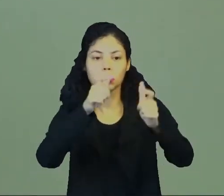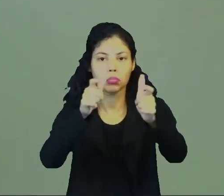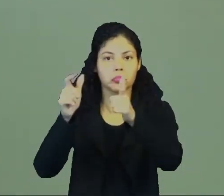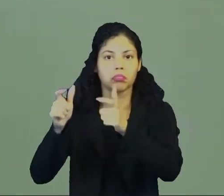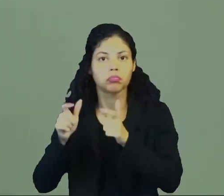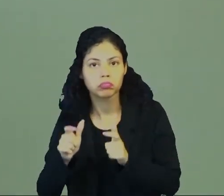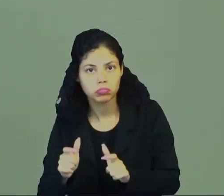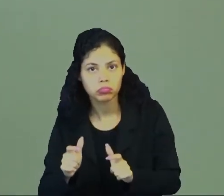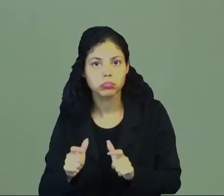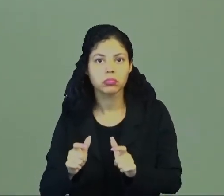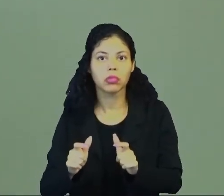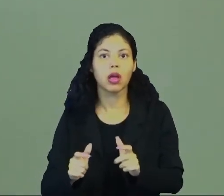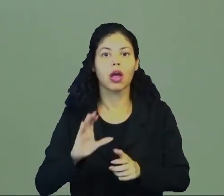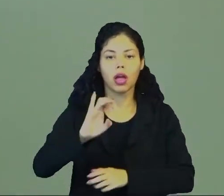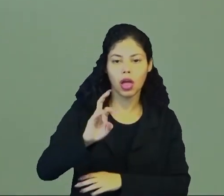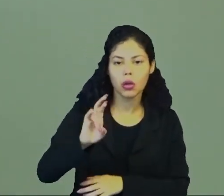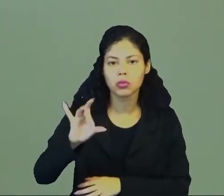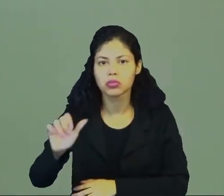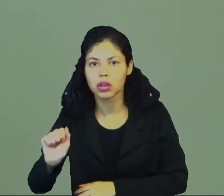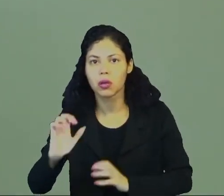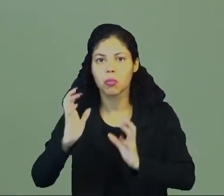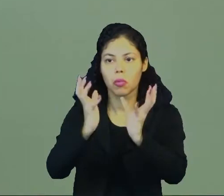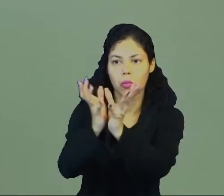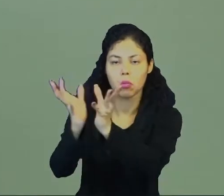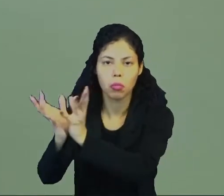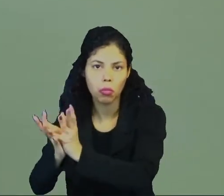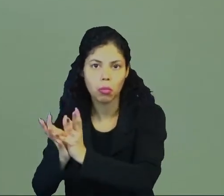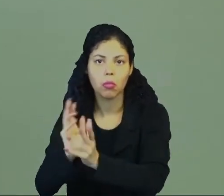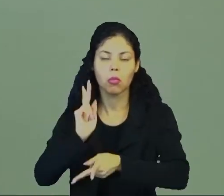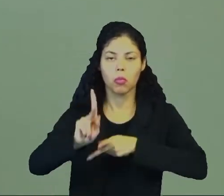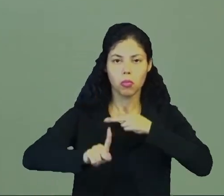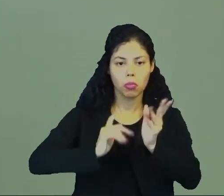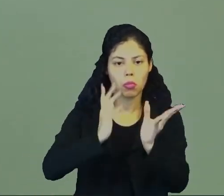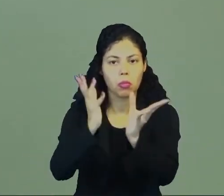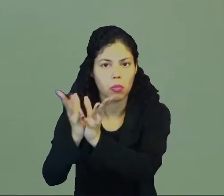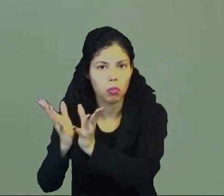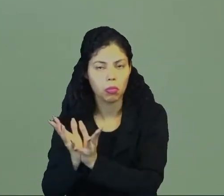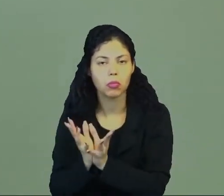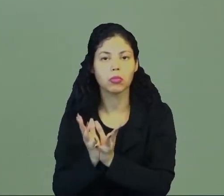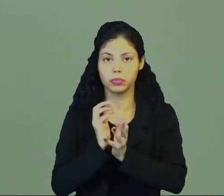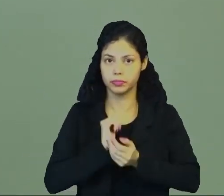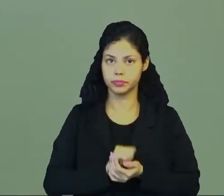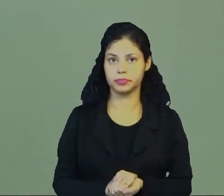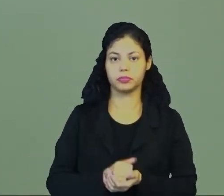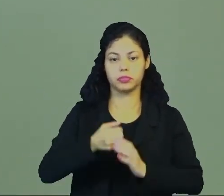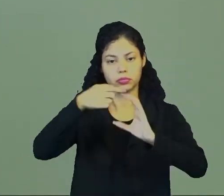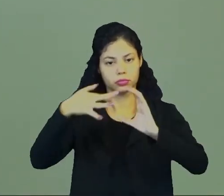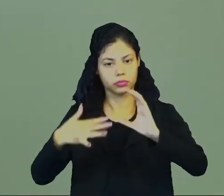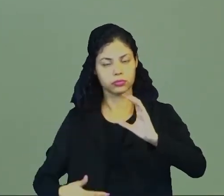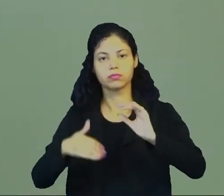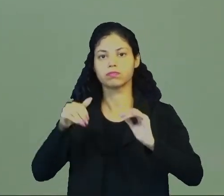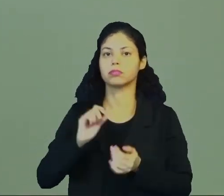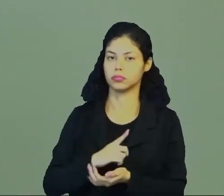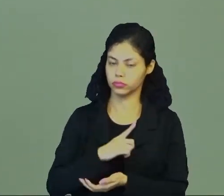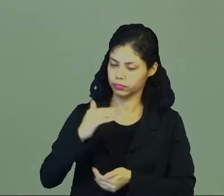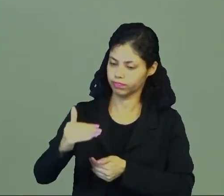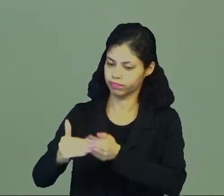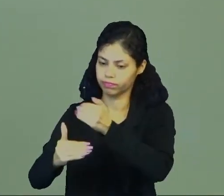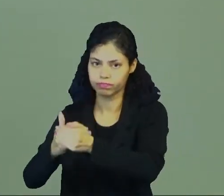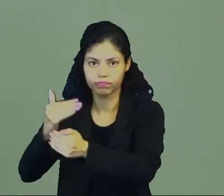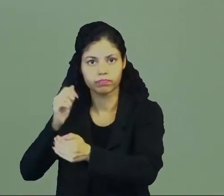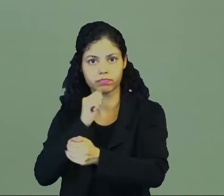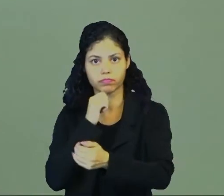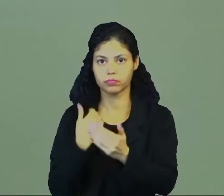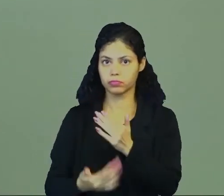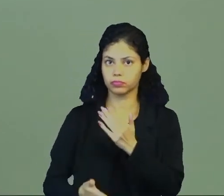ela vai se adaptar àquele ecossistema, àquela comunidade, àquela população. Então essa espécie ela sofre esse processo de adaptação e aí